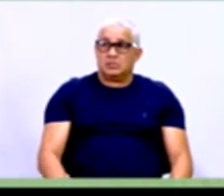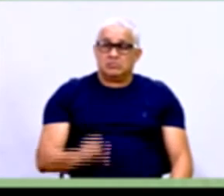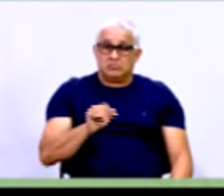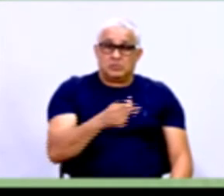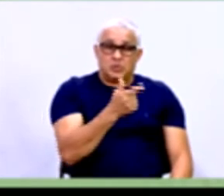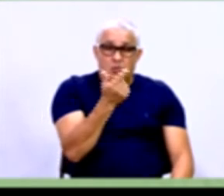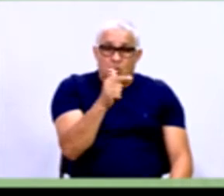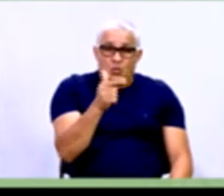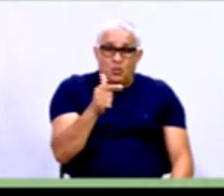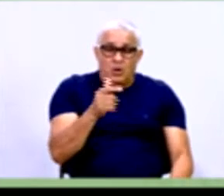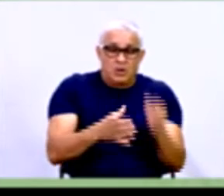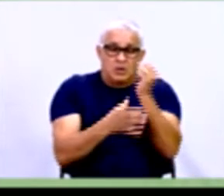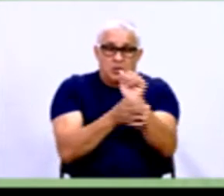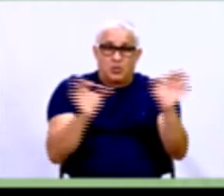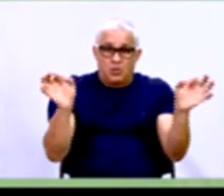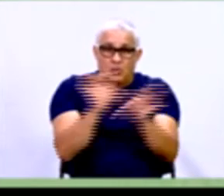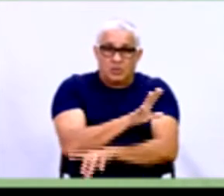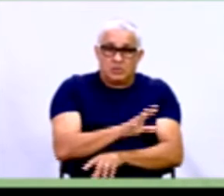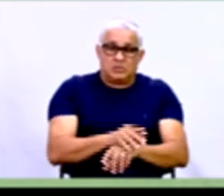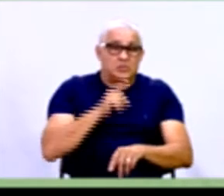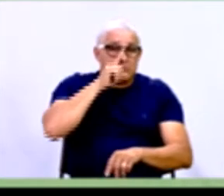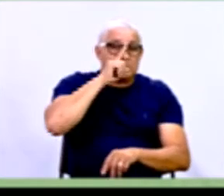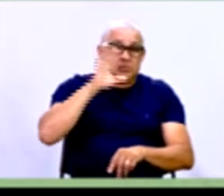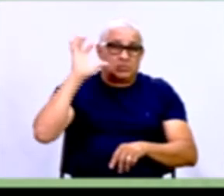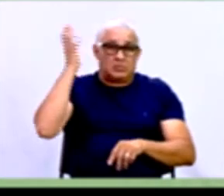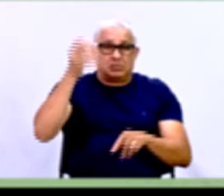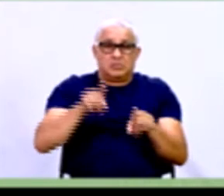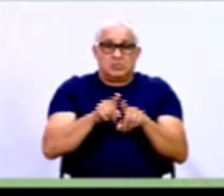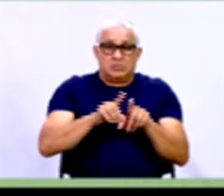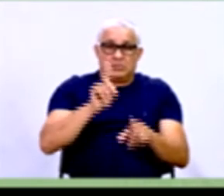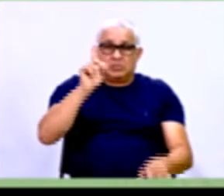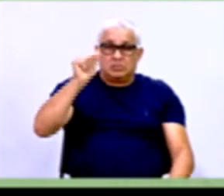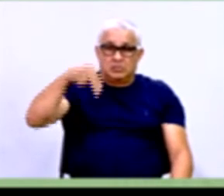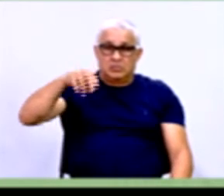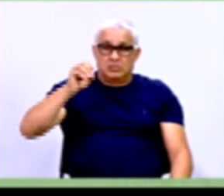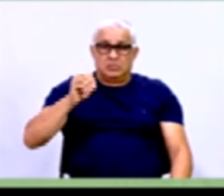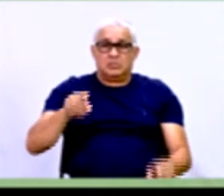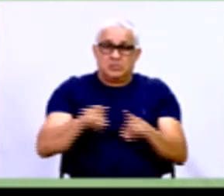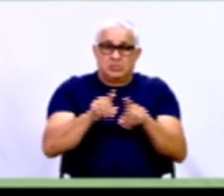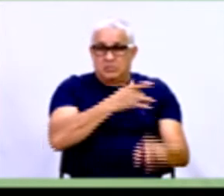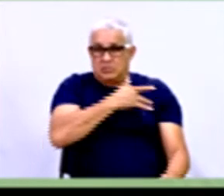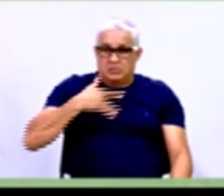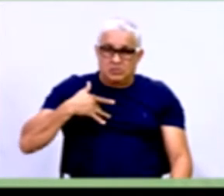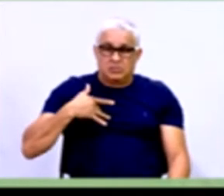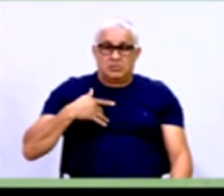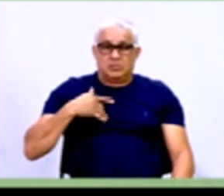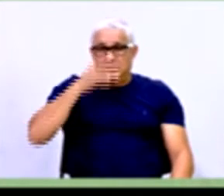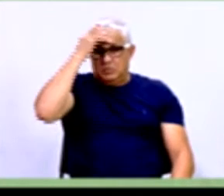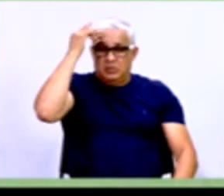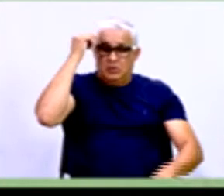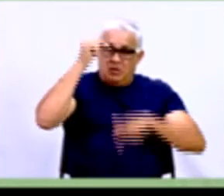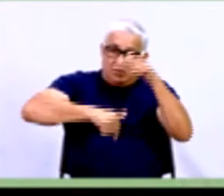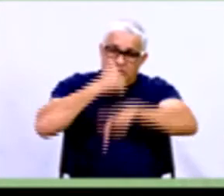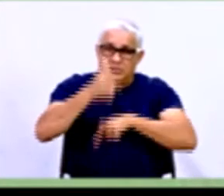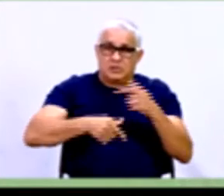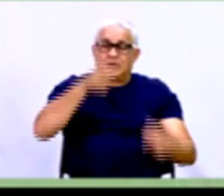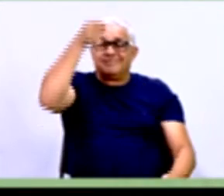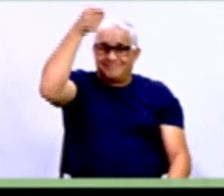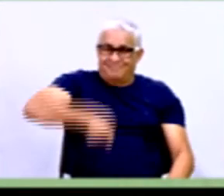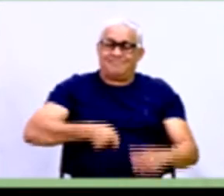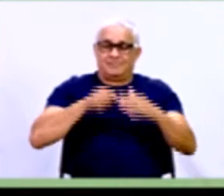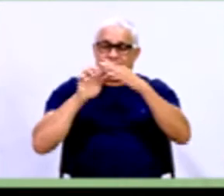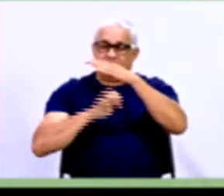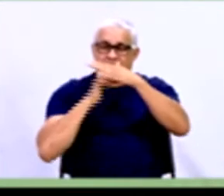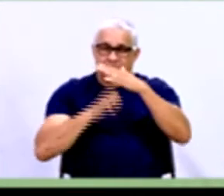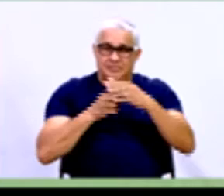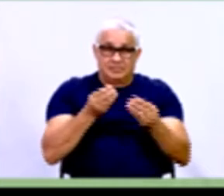ofereçam completa proteção contra os riscos de acidente e danos à saúde dos empregados. Então, a empresa é obrigada